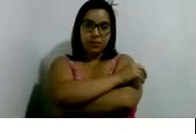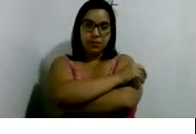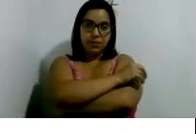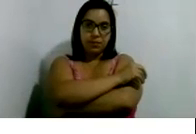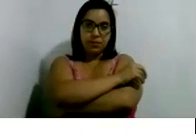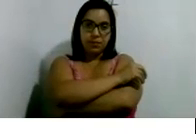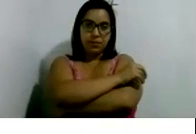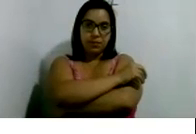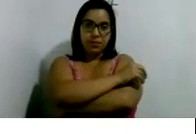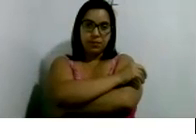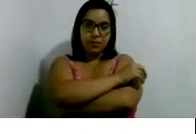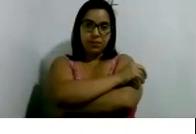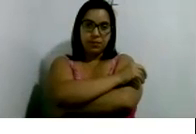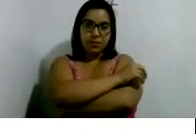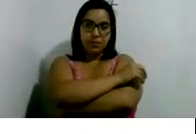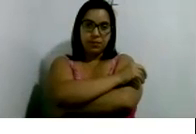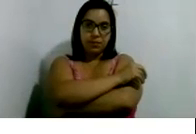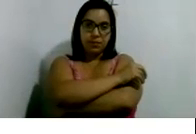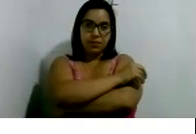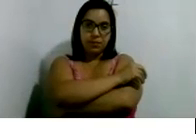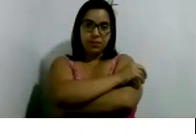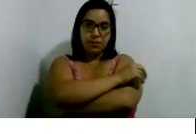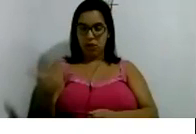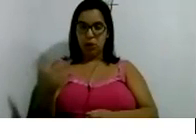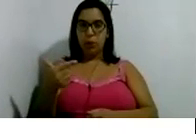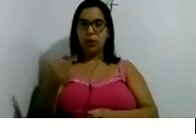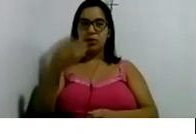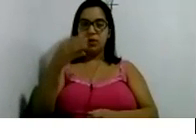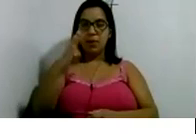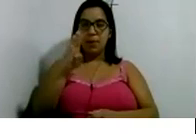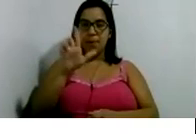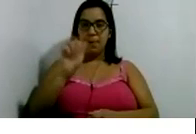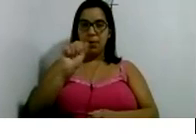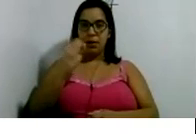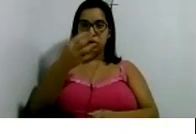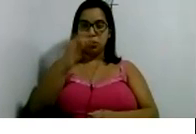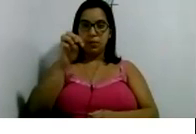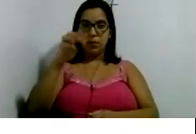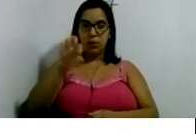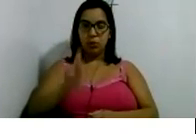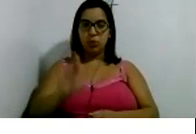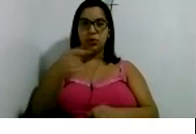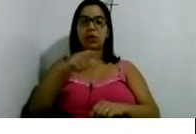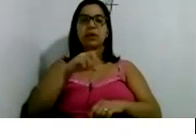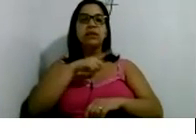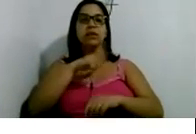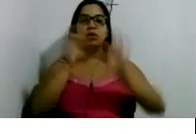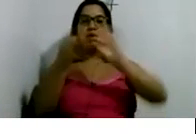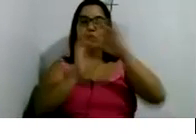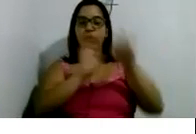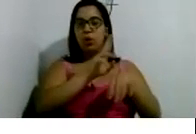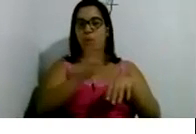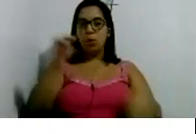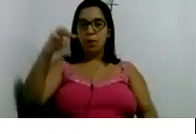E entre 16 e 32 blastômeros, a gente tem uma estrutura que é chamada de mórula. Então, a